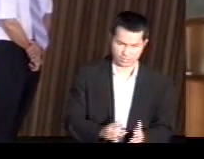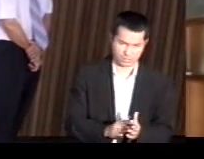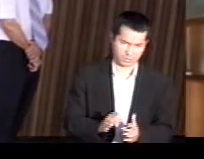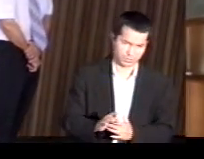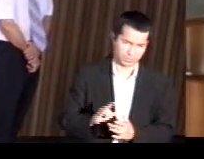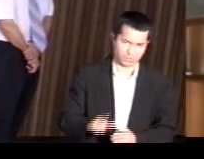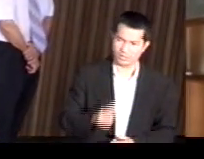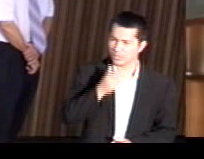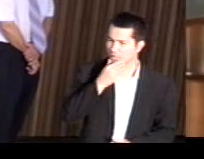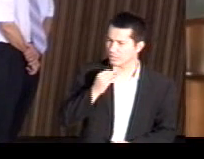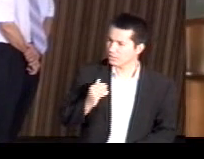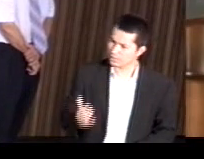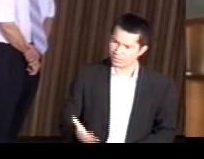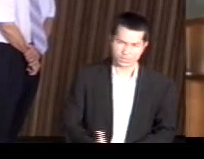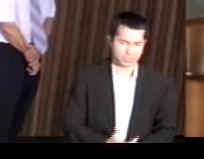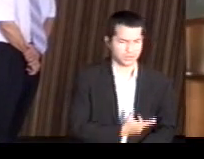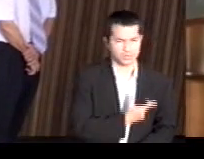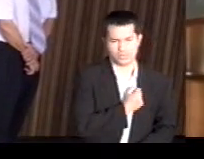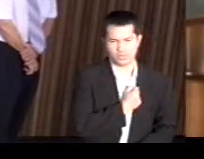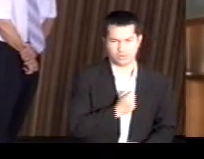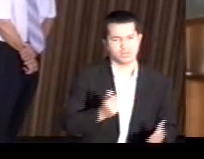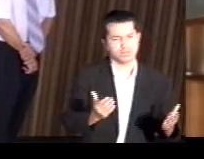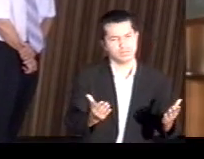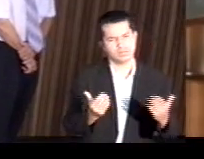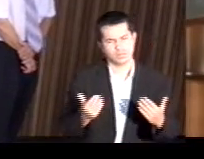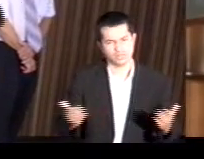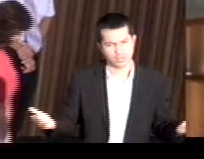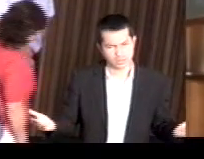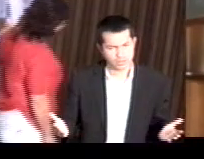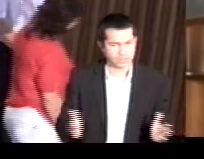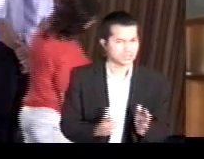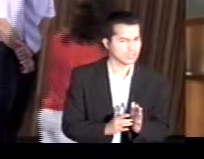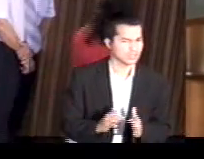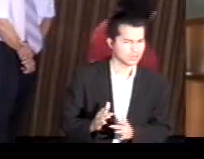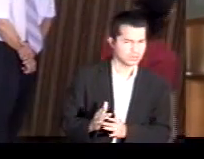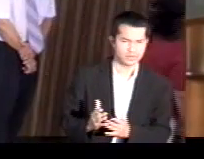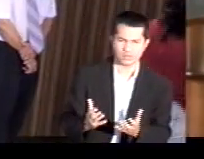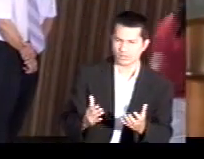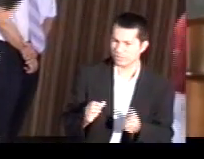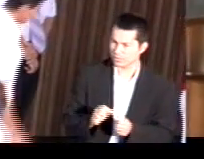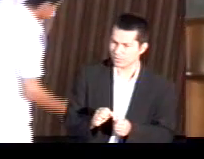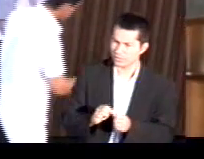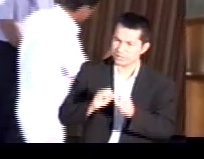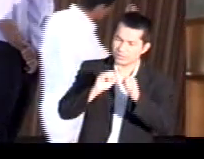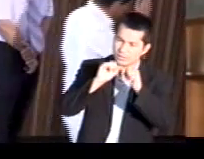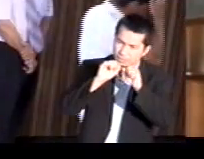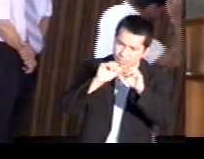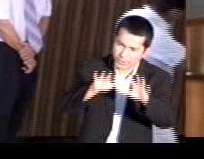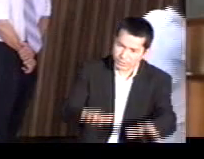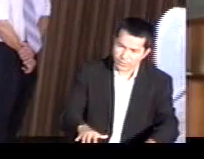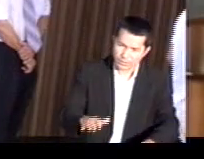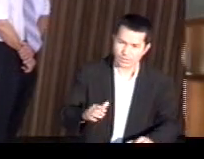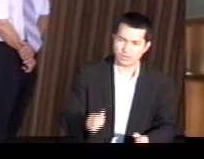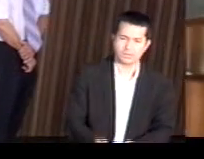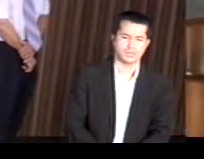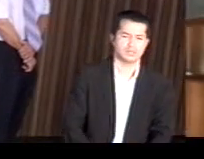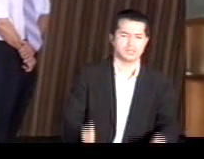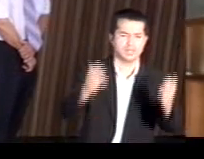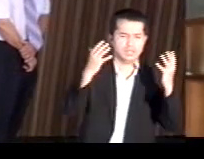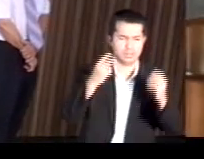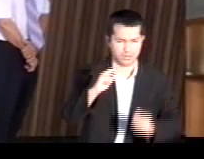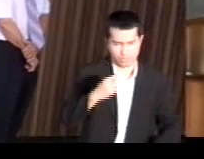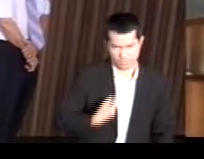Salvador pessoal, vem hoje para cá, porque Ele quer fazer alguma coisa tremenda na tua vida. Hoje é dia de